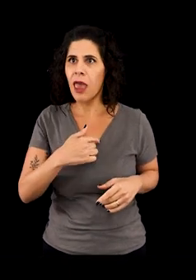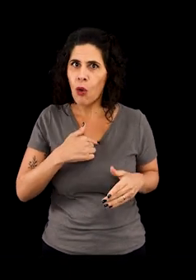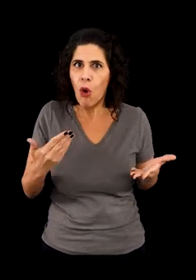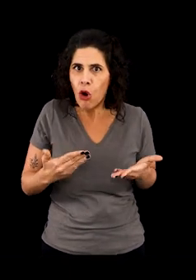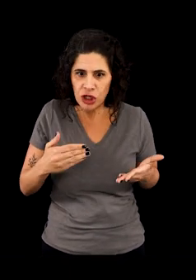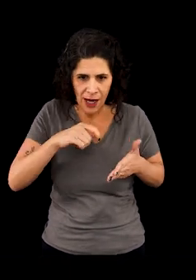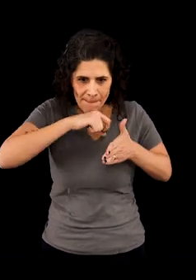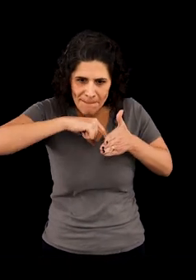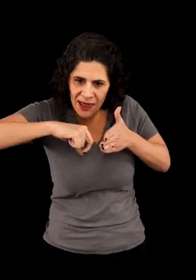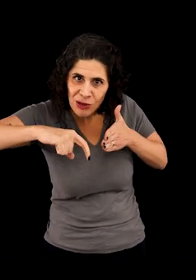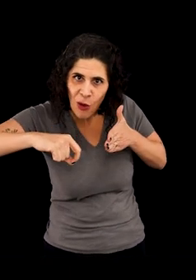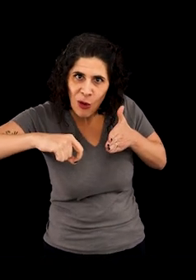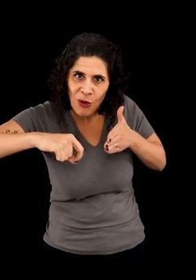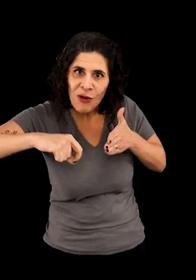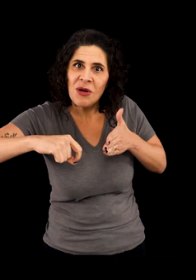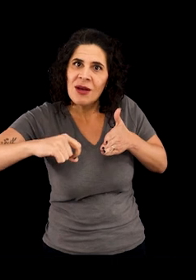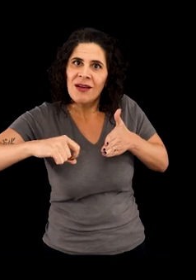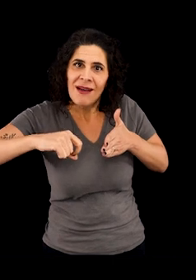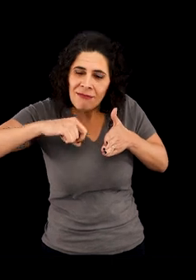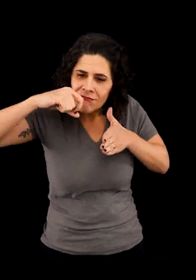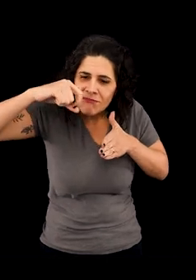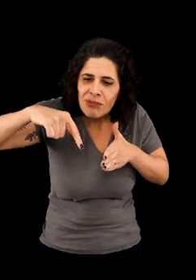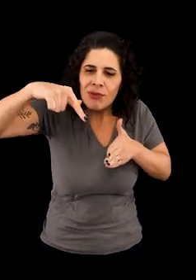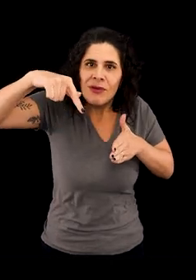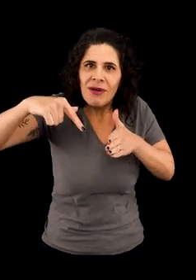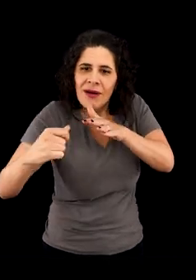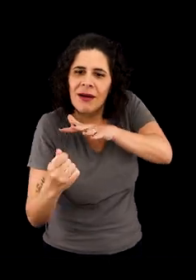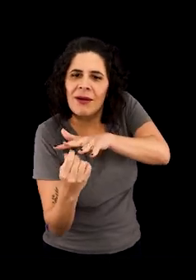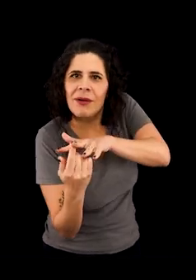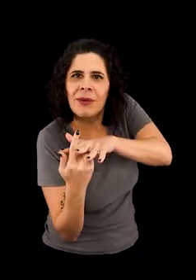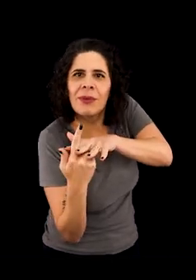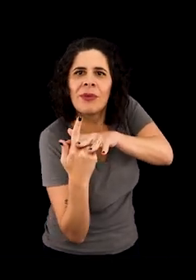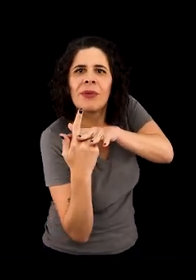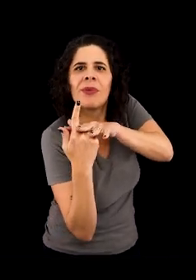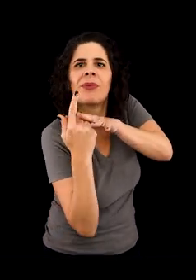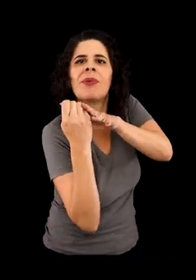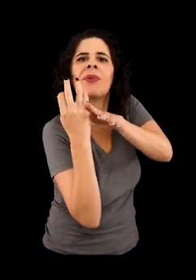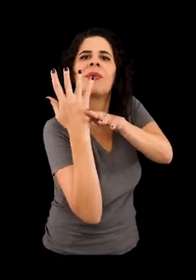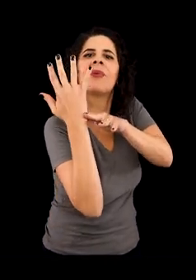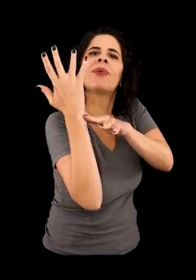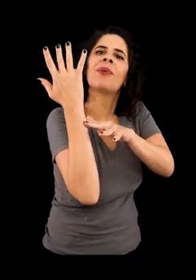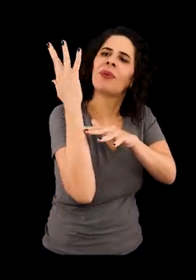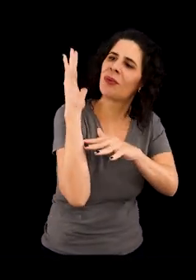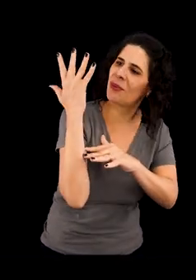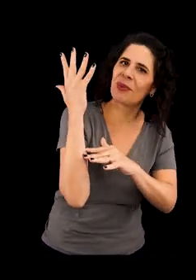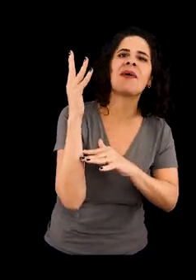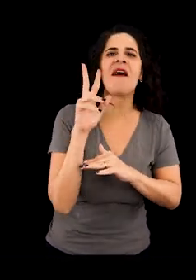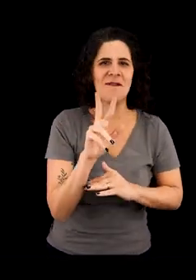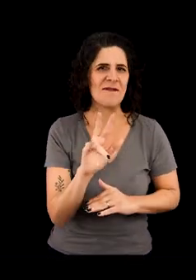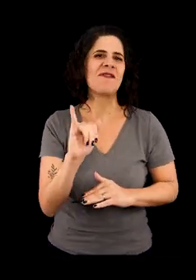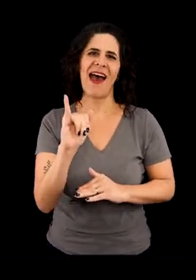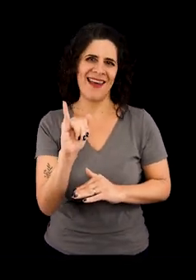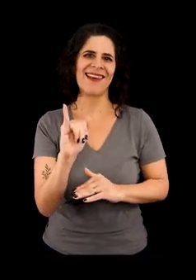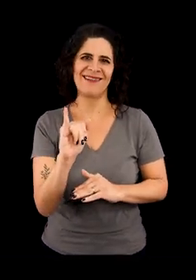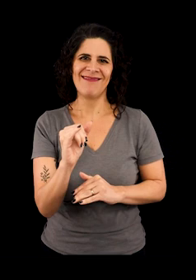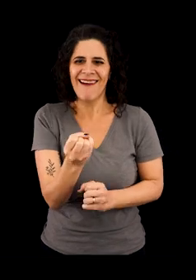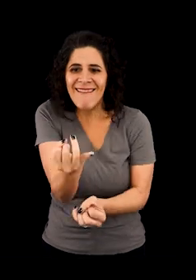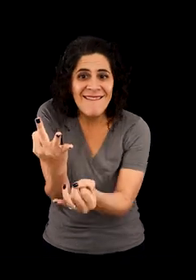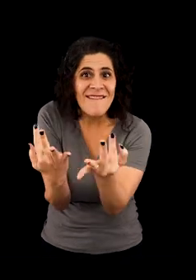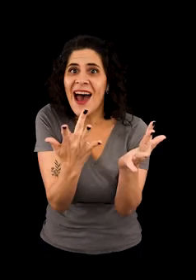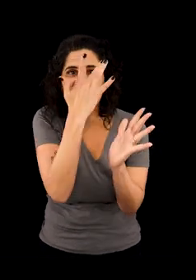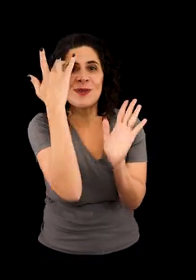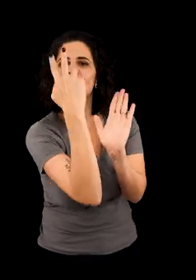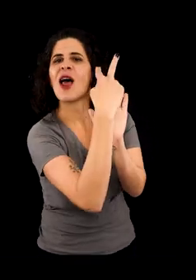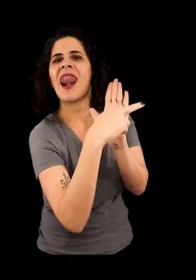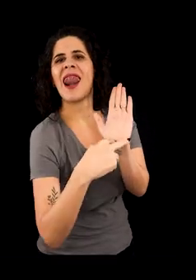coisa que eu plantei, alguma semente que eu joguei, está germinando, germinou dentro de